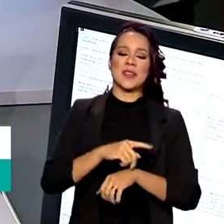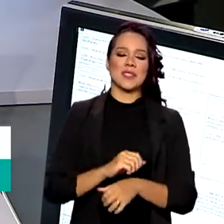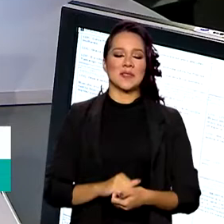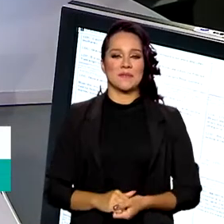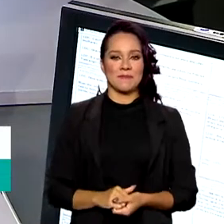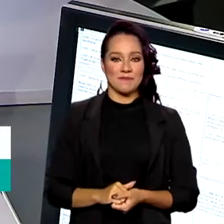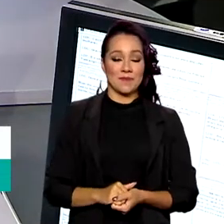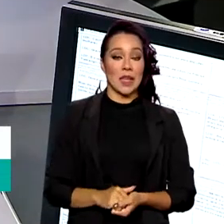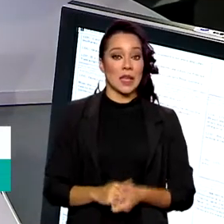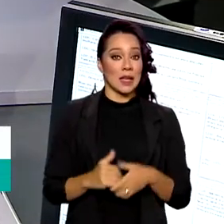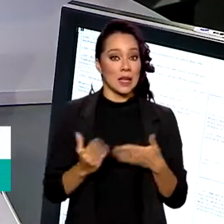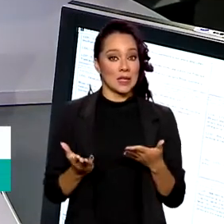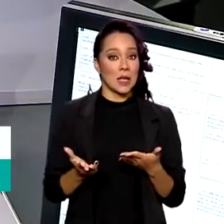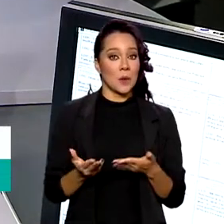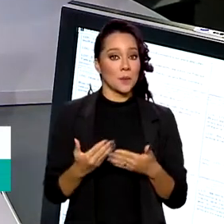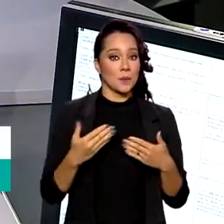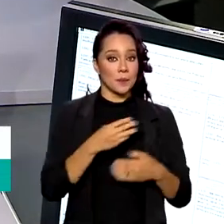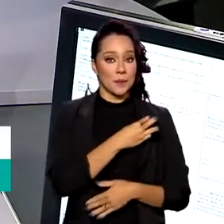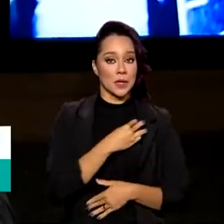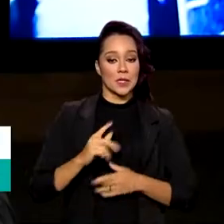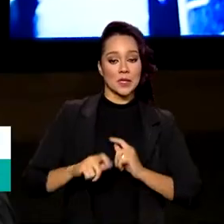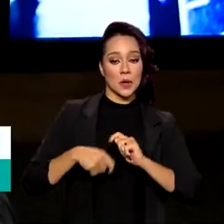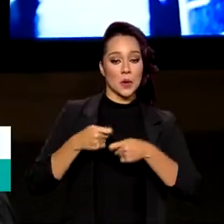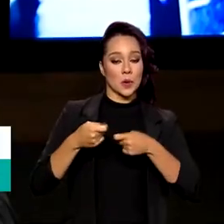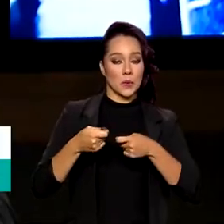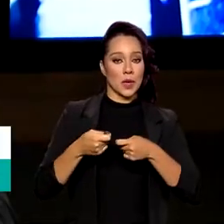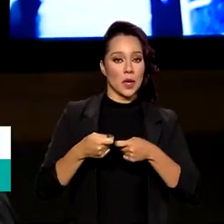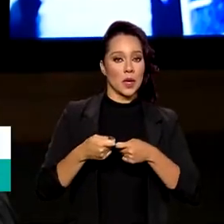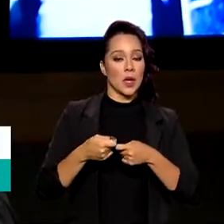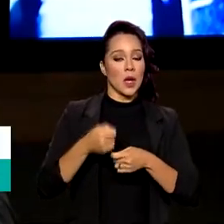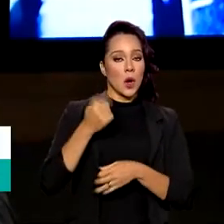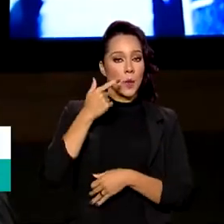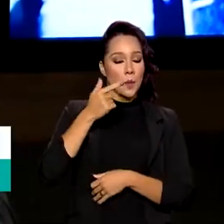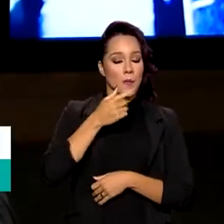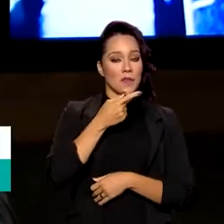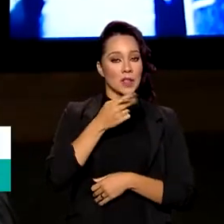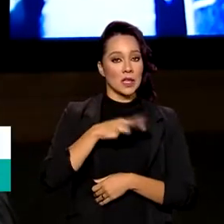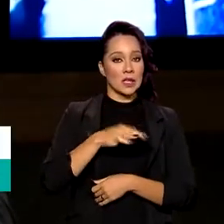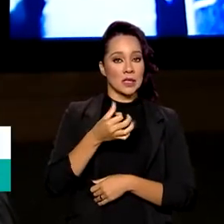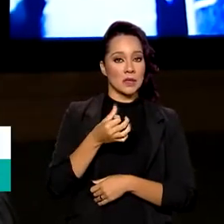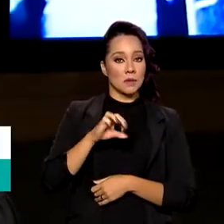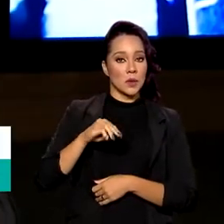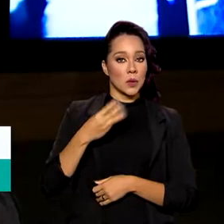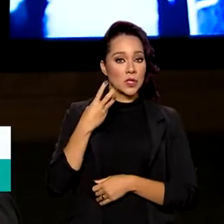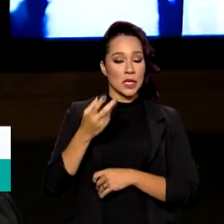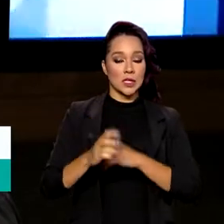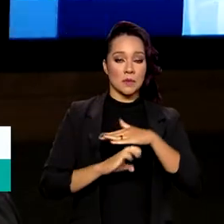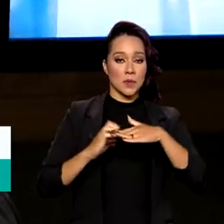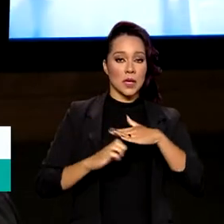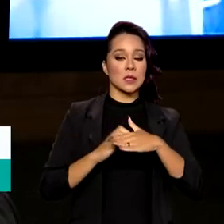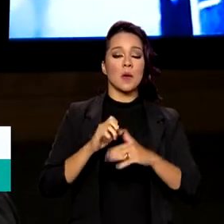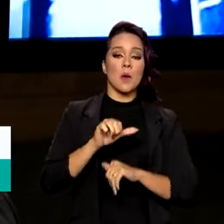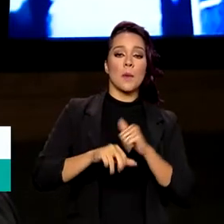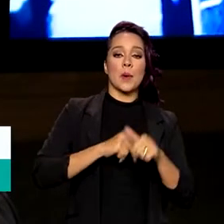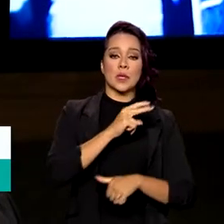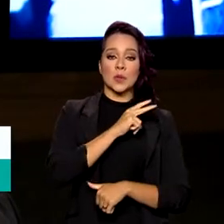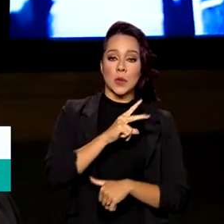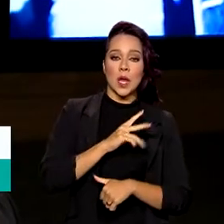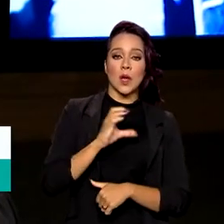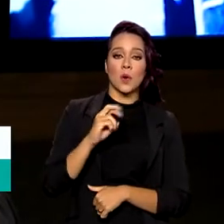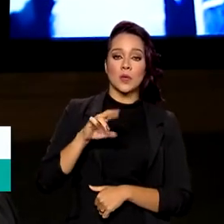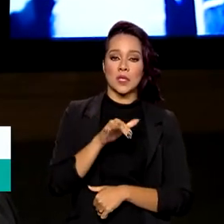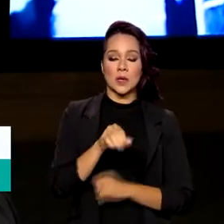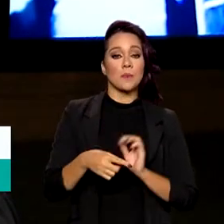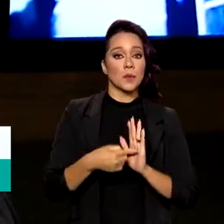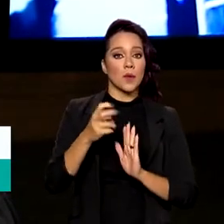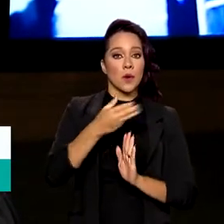segundo o Ministro da Economia o Brasil tem cerca de 900 bilhões de reais encomendados em concessões e privatizações para os próximos anos e